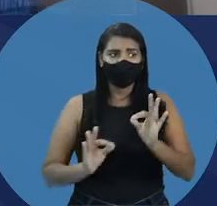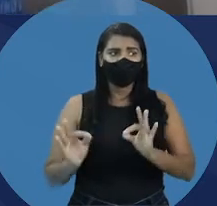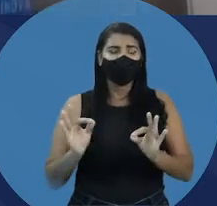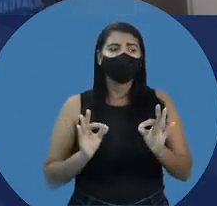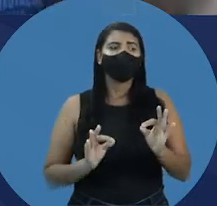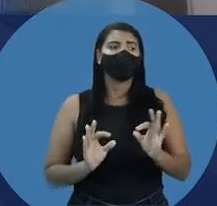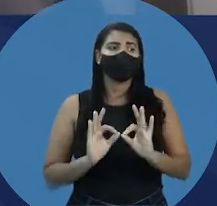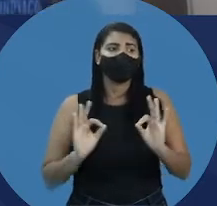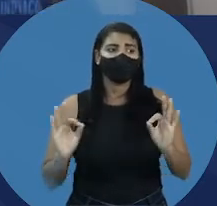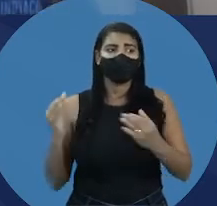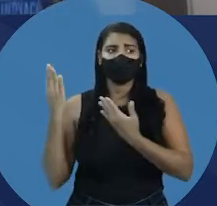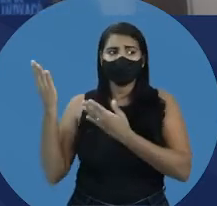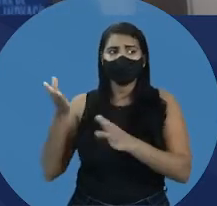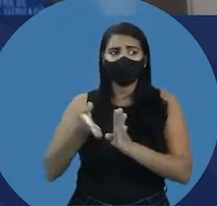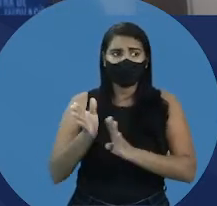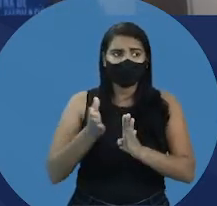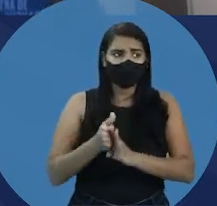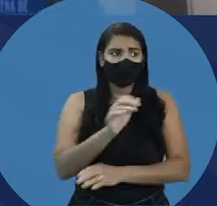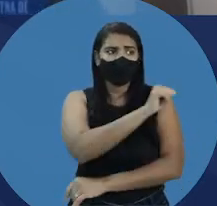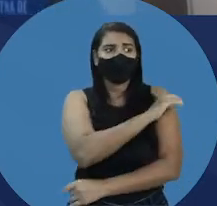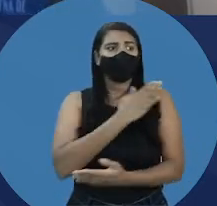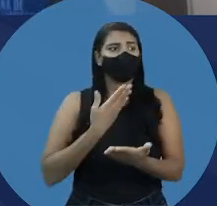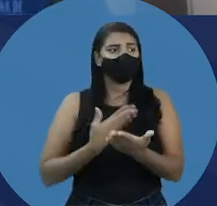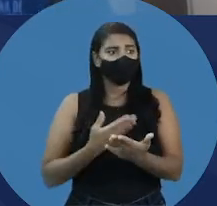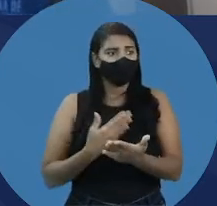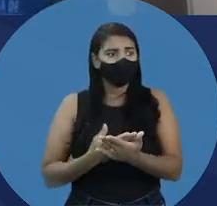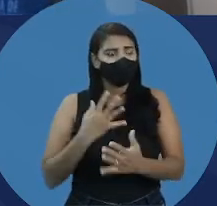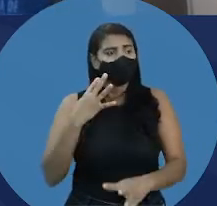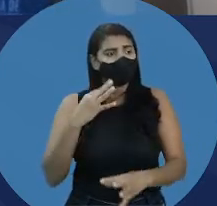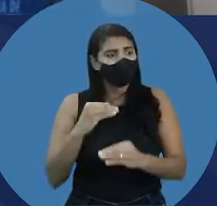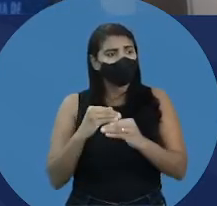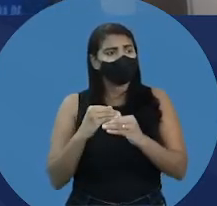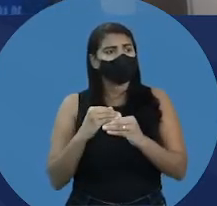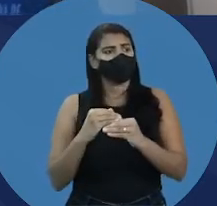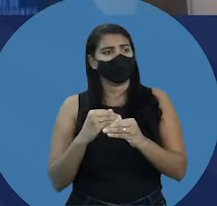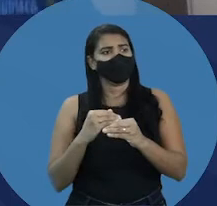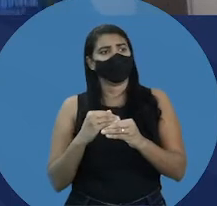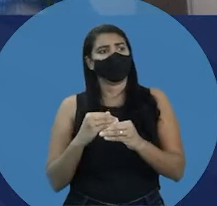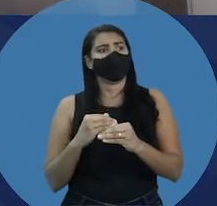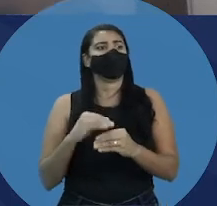por você orientar esses dois alunos nessa condução. É assim que se faz o experimento